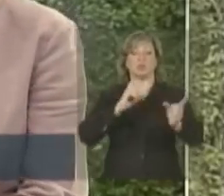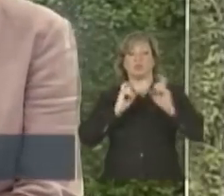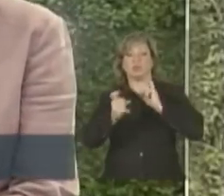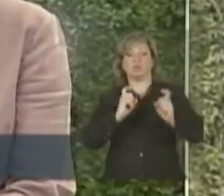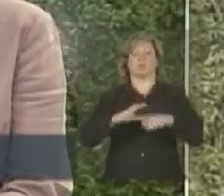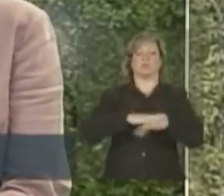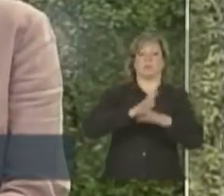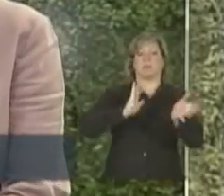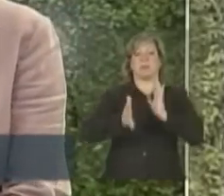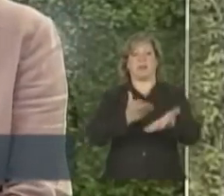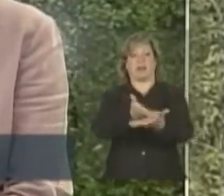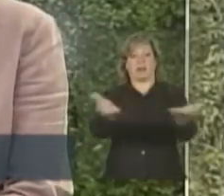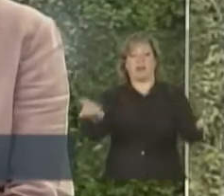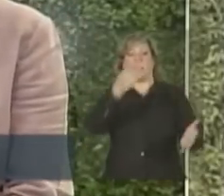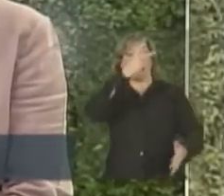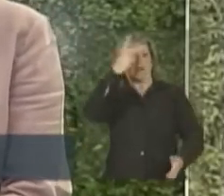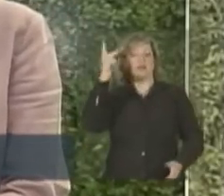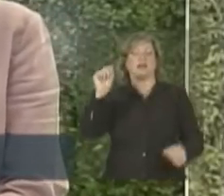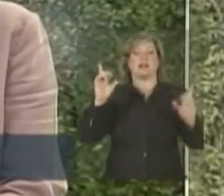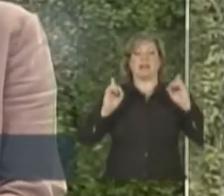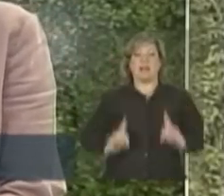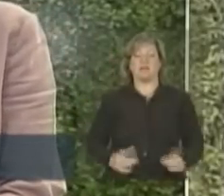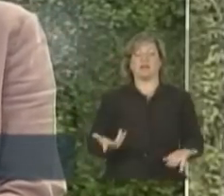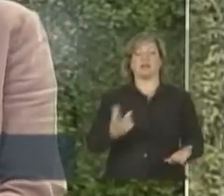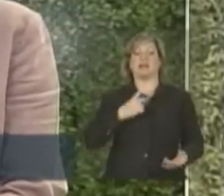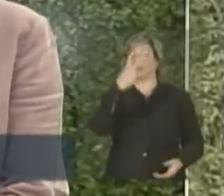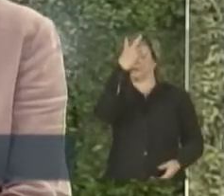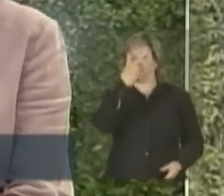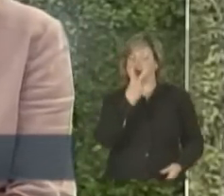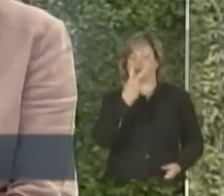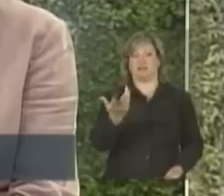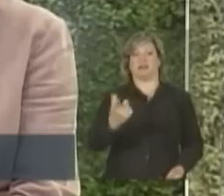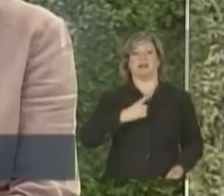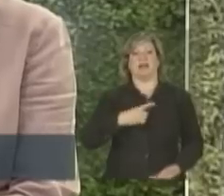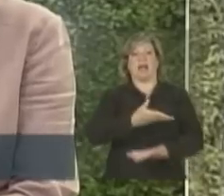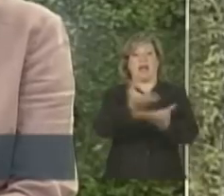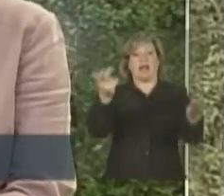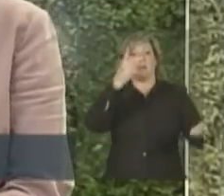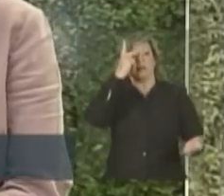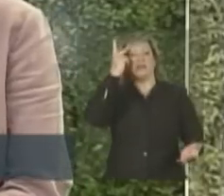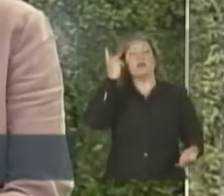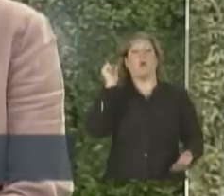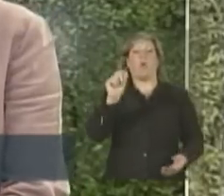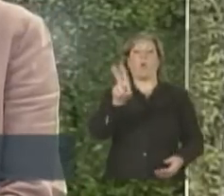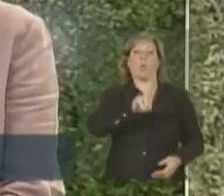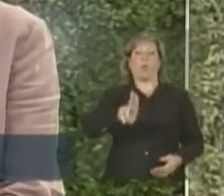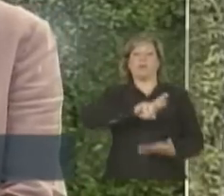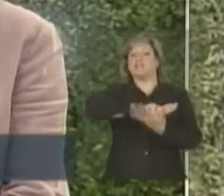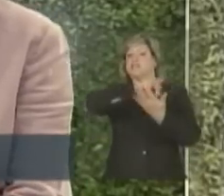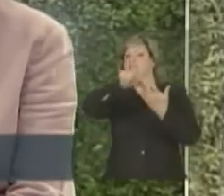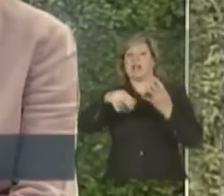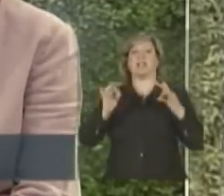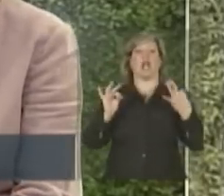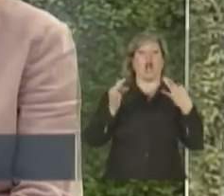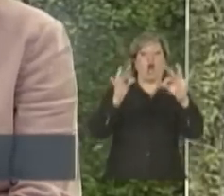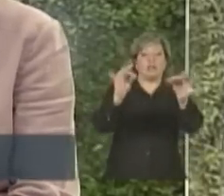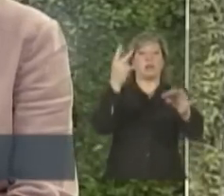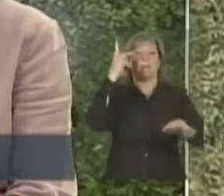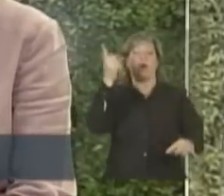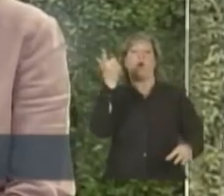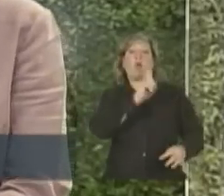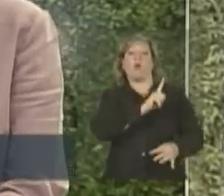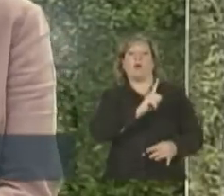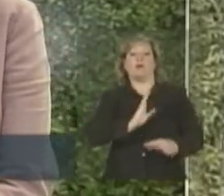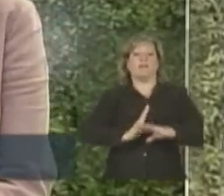enfim, pessoas com deficiência visual, naquelas pessoas que utilizam diferentes tecnologias para a sua